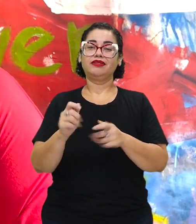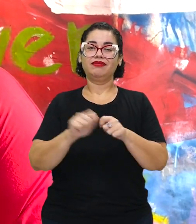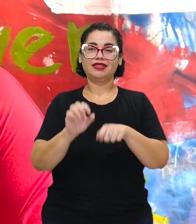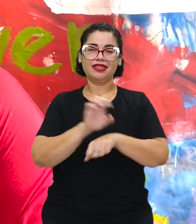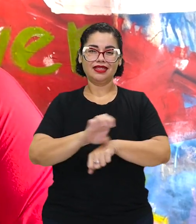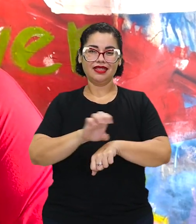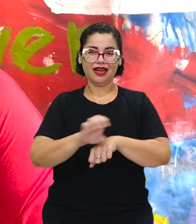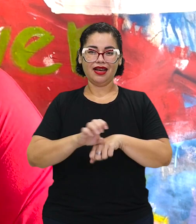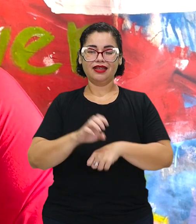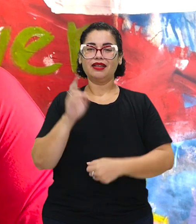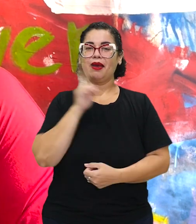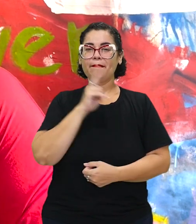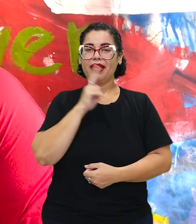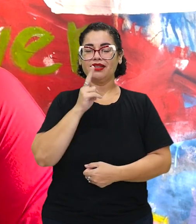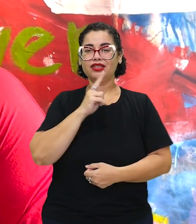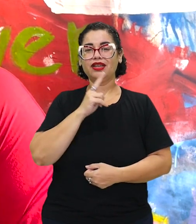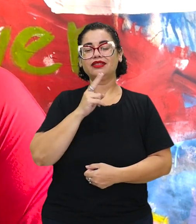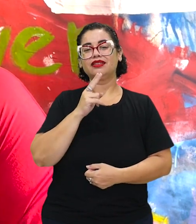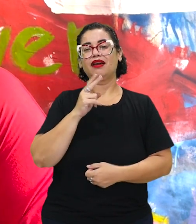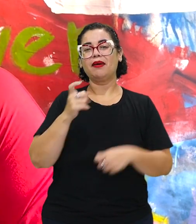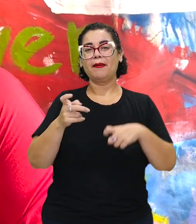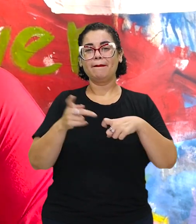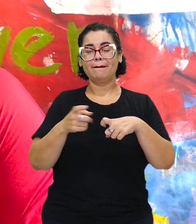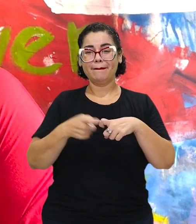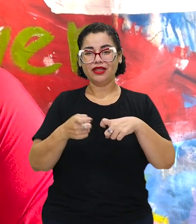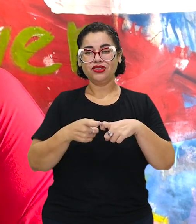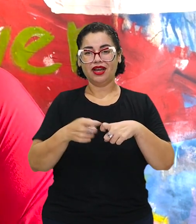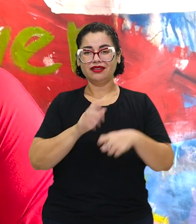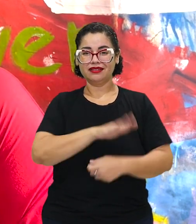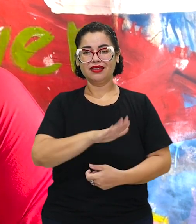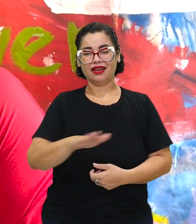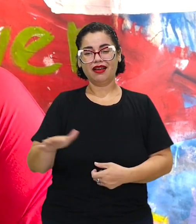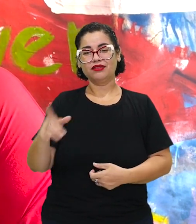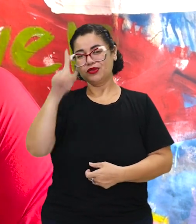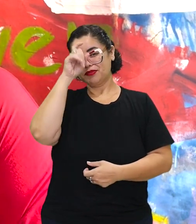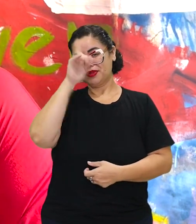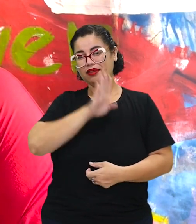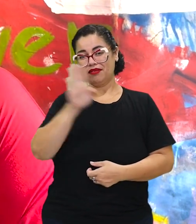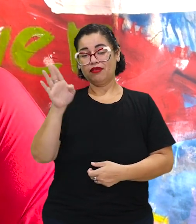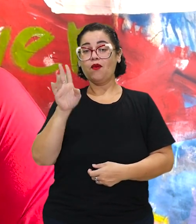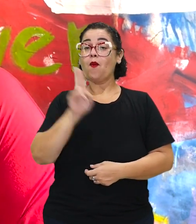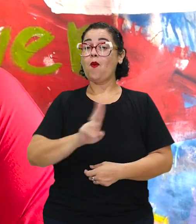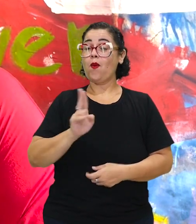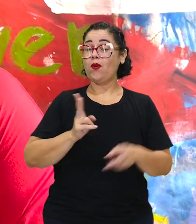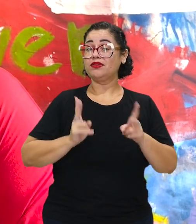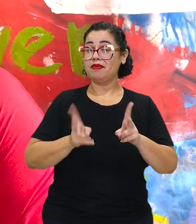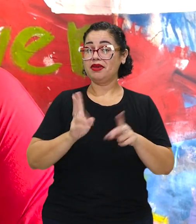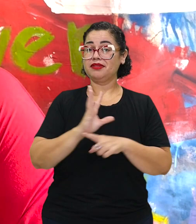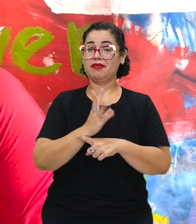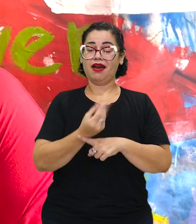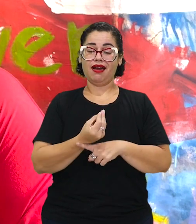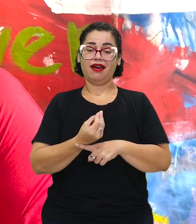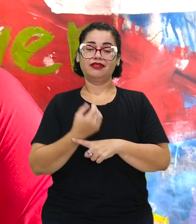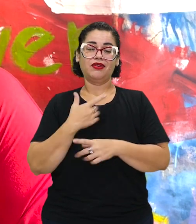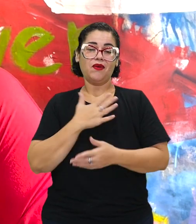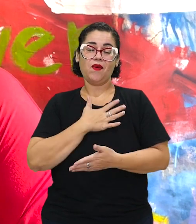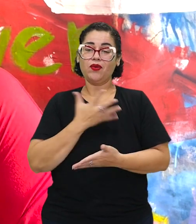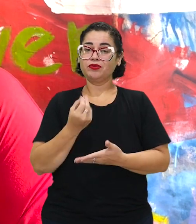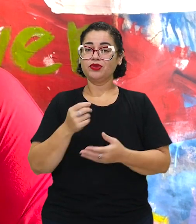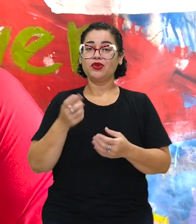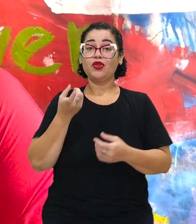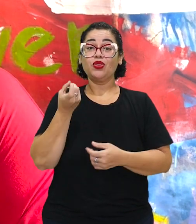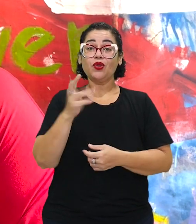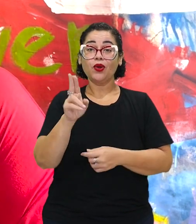na emergência pediátrica do Hospital das Clínicas, tudo com arte. Eu era fã dos Doutores